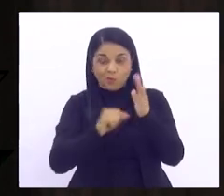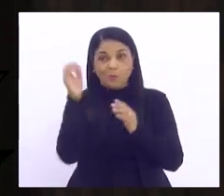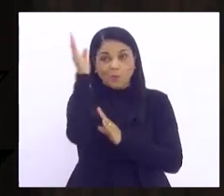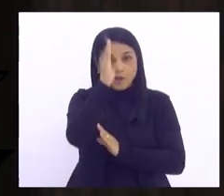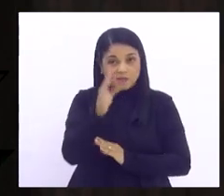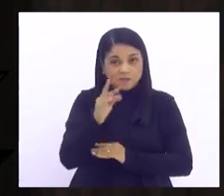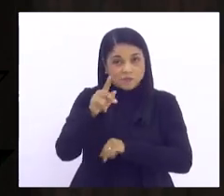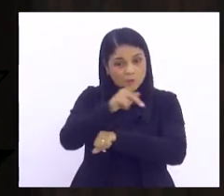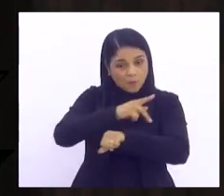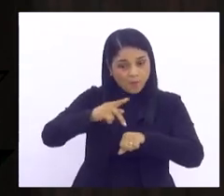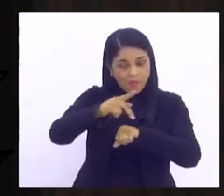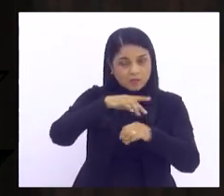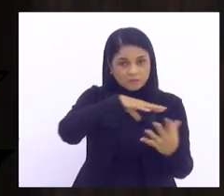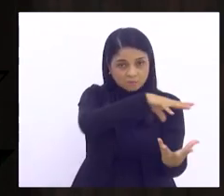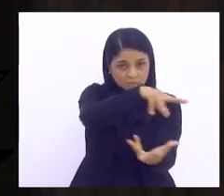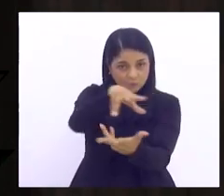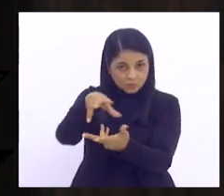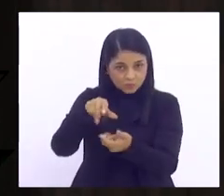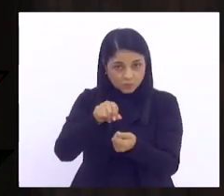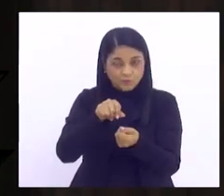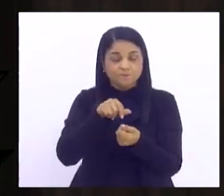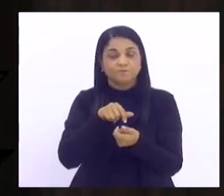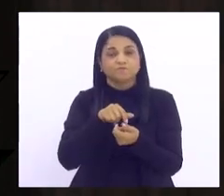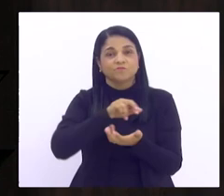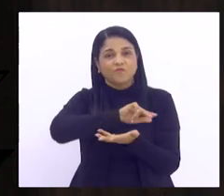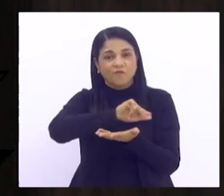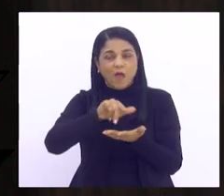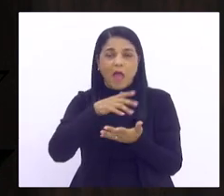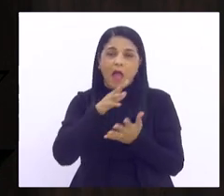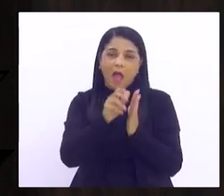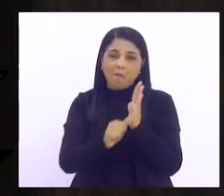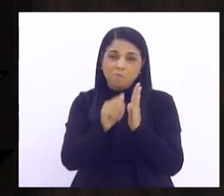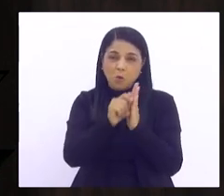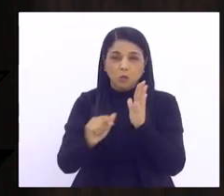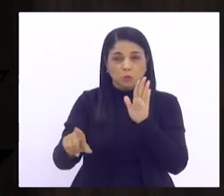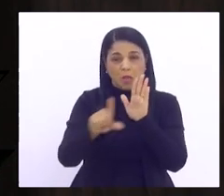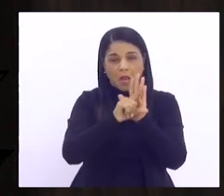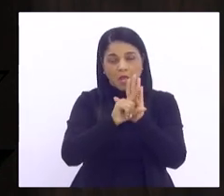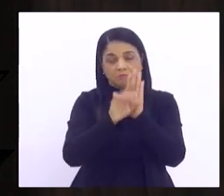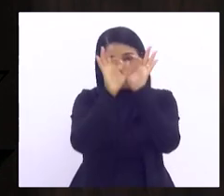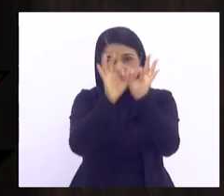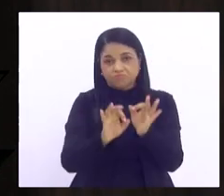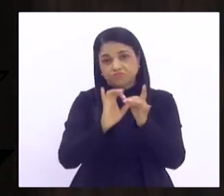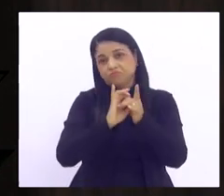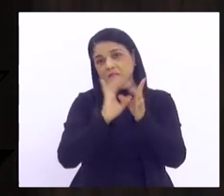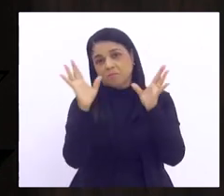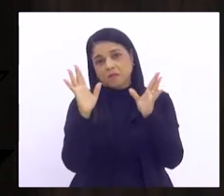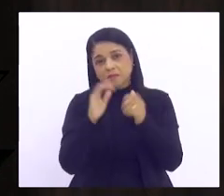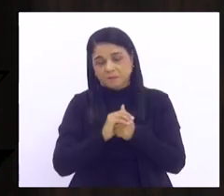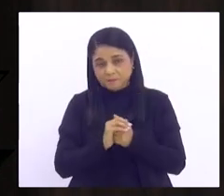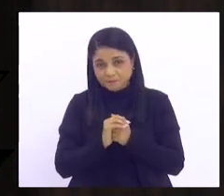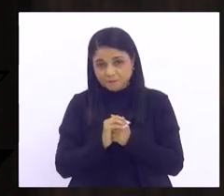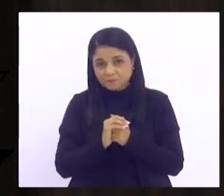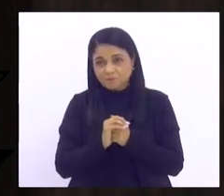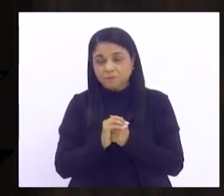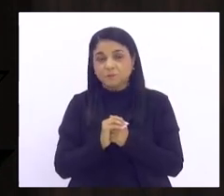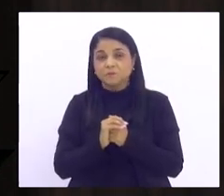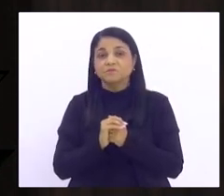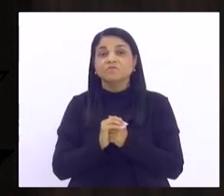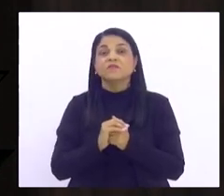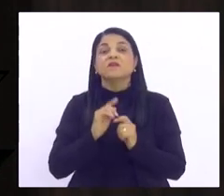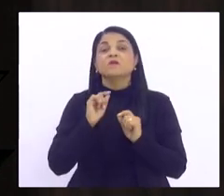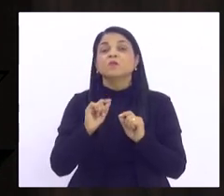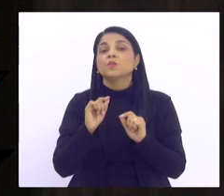em outras partes do mundo, em vários países, onde o aborto, por exemplo, foi legalizado. É assim que eles operam. Mas por que eu estou falando